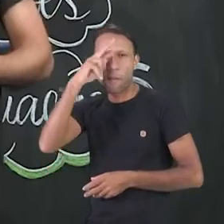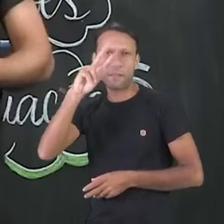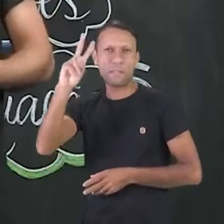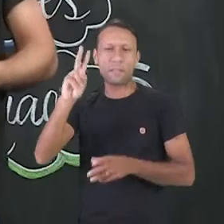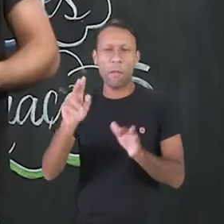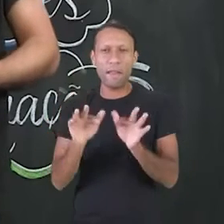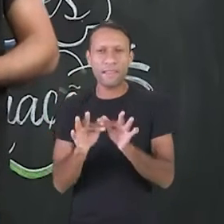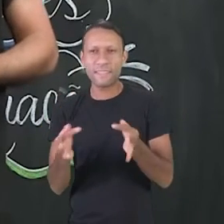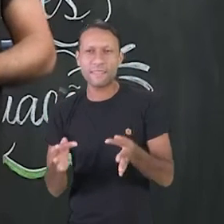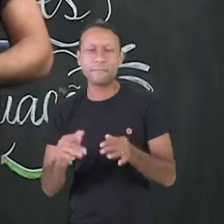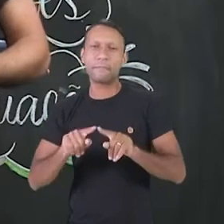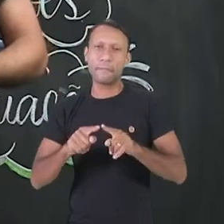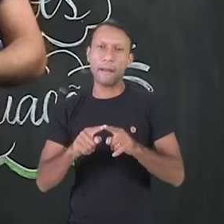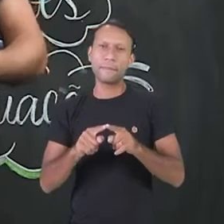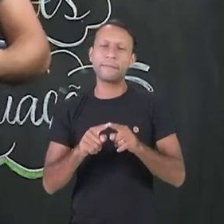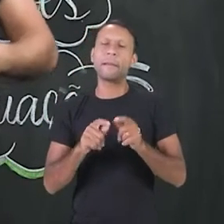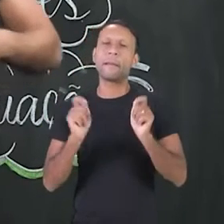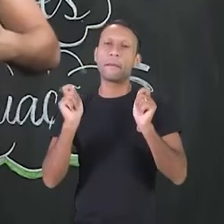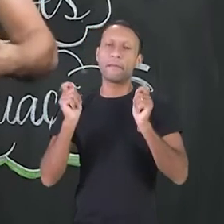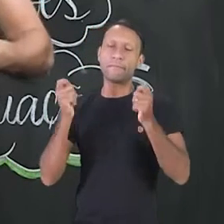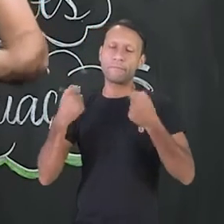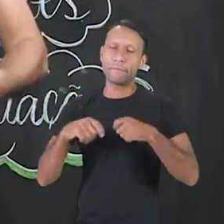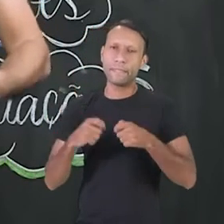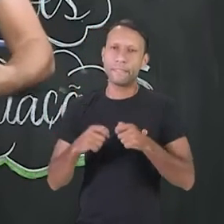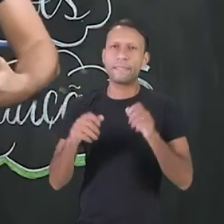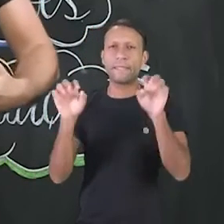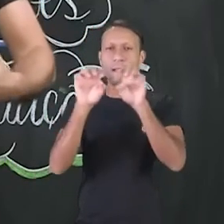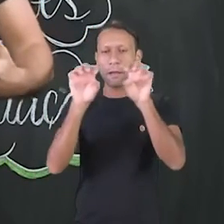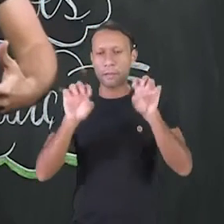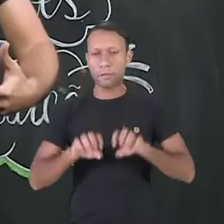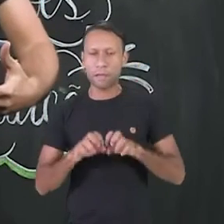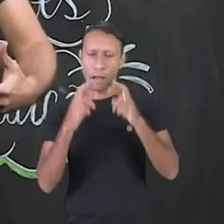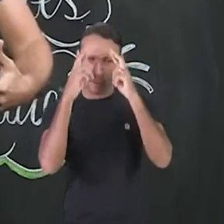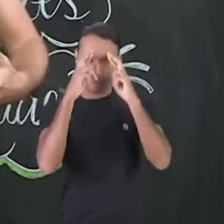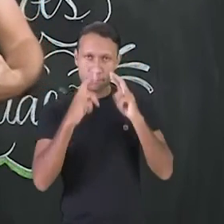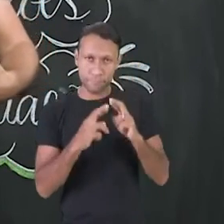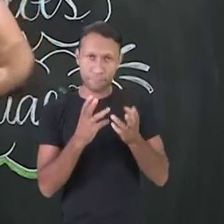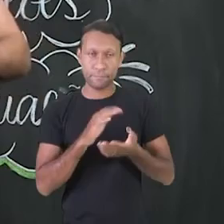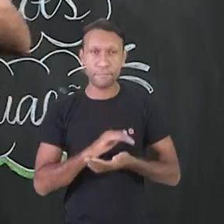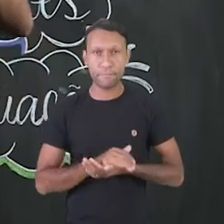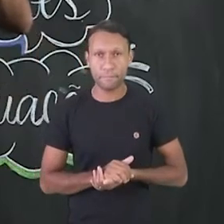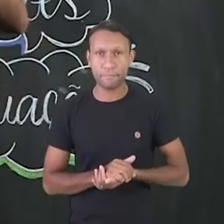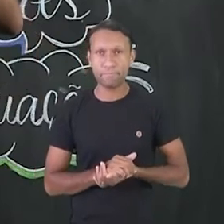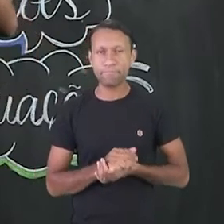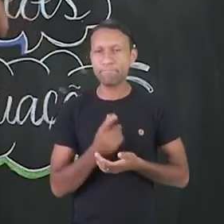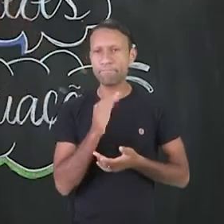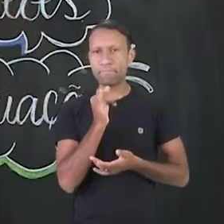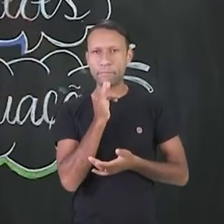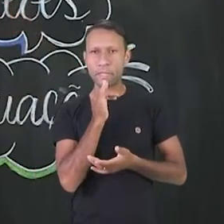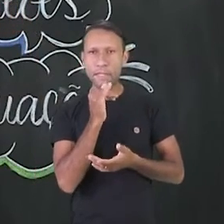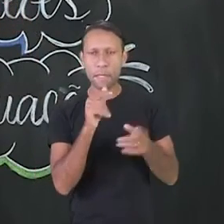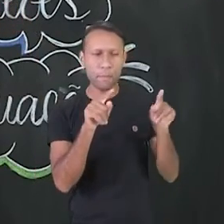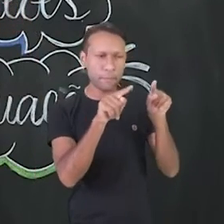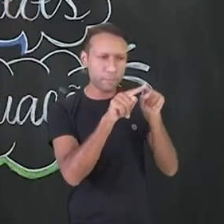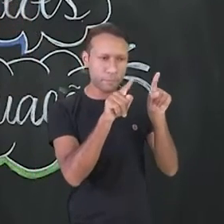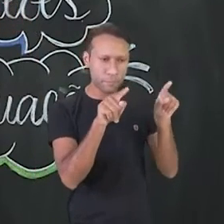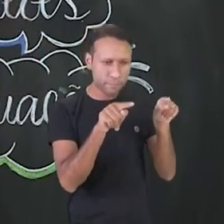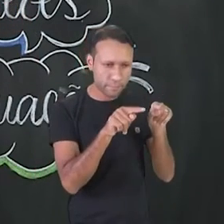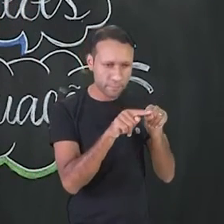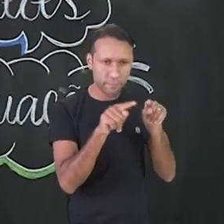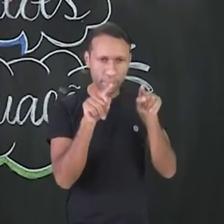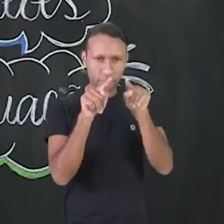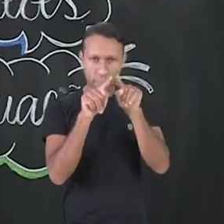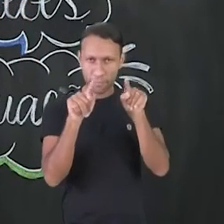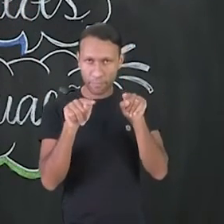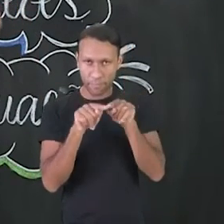ela precisa respeitar essa estrutura. Então, o personagem começa vivendo algo, que é o que a gente chama de situação inicial. No primeiro quadrinho, vamos imaginar uma história com